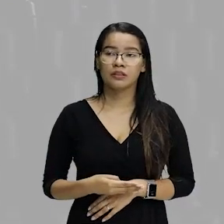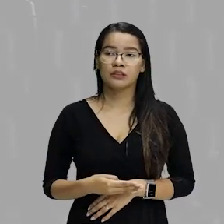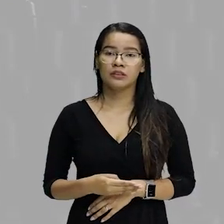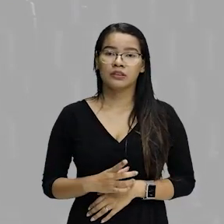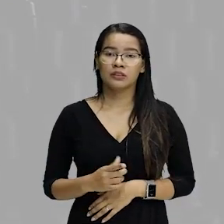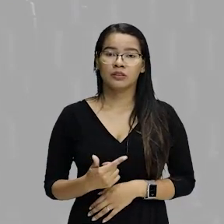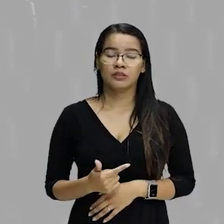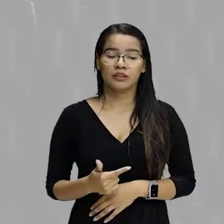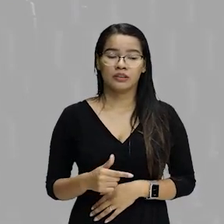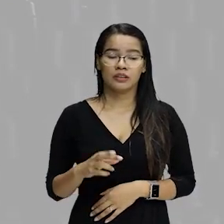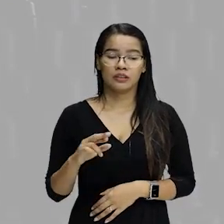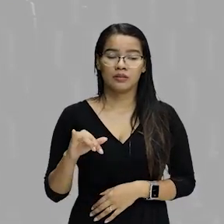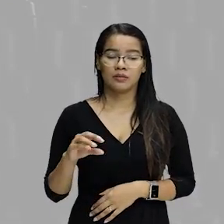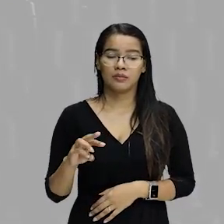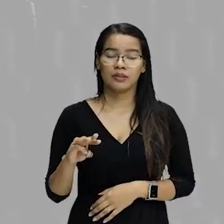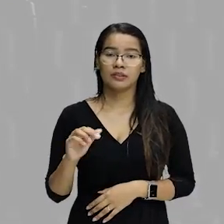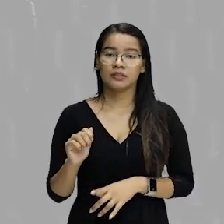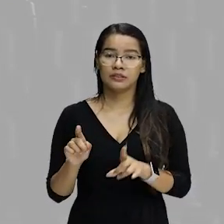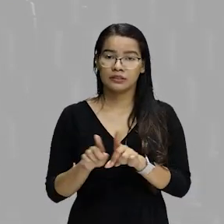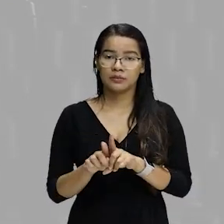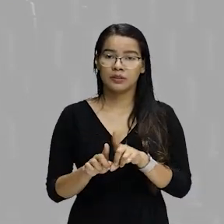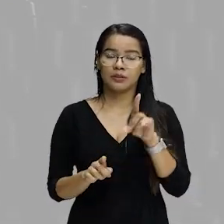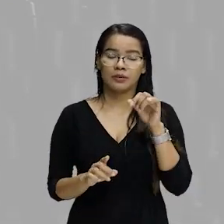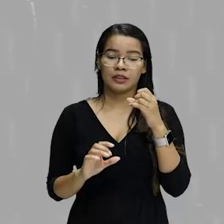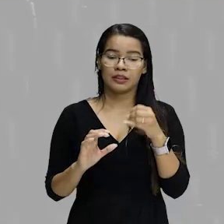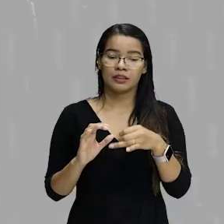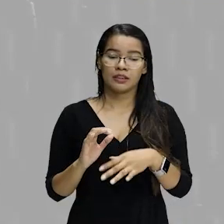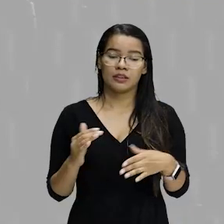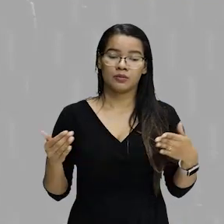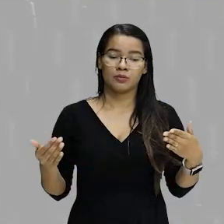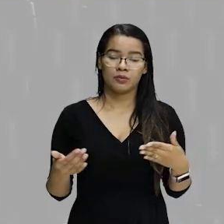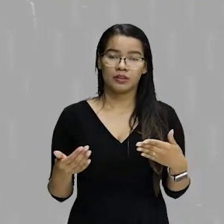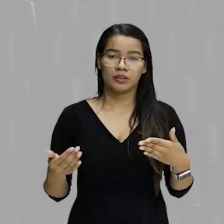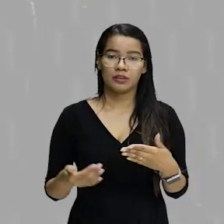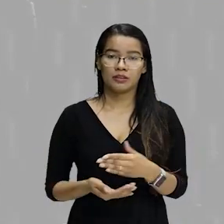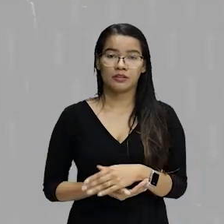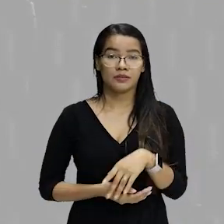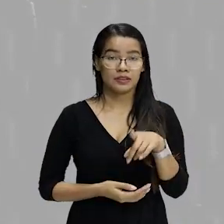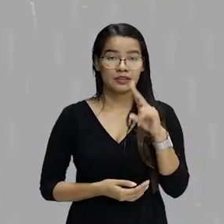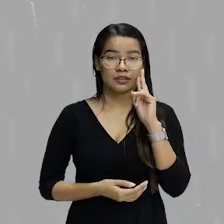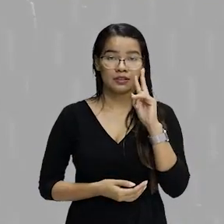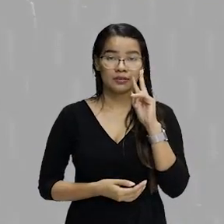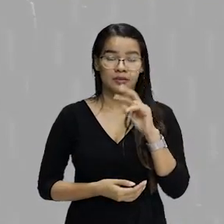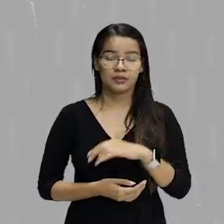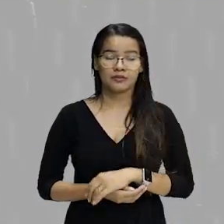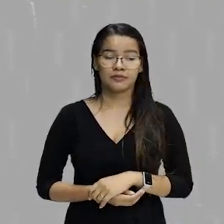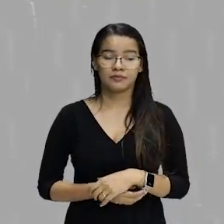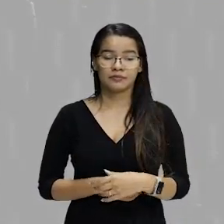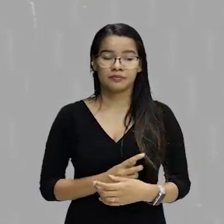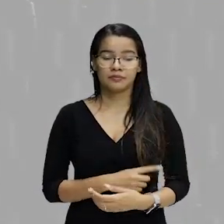sem rima, também foi uma das características no modernismo. Estão lembrados?